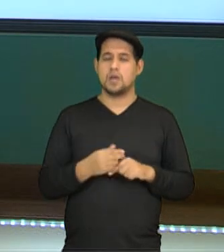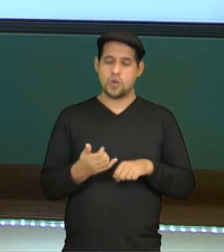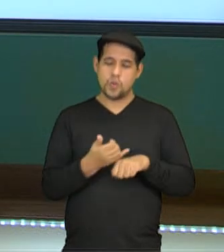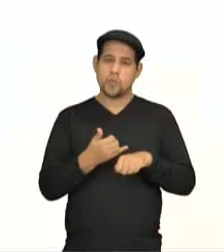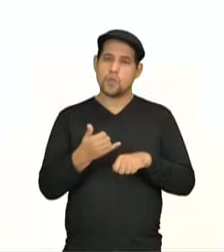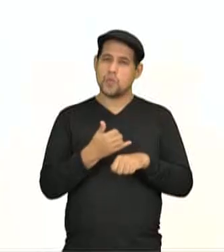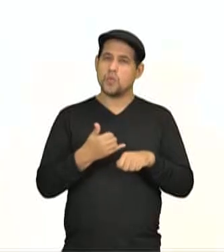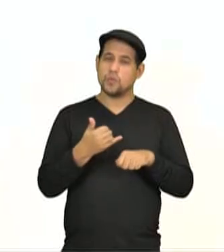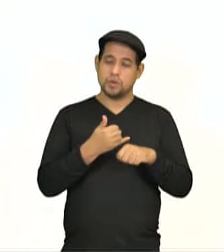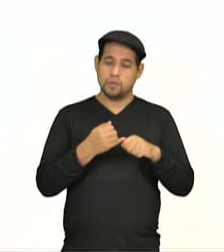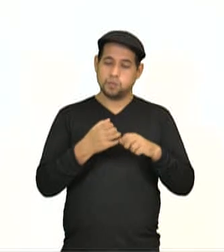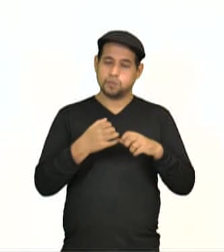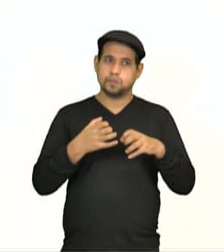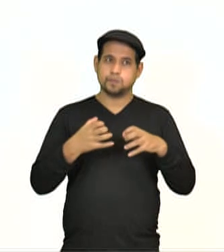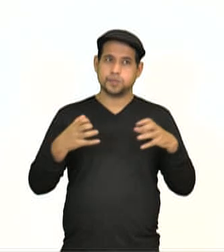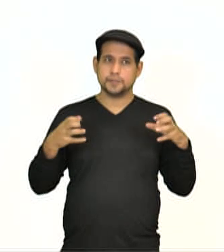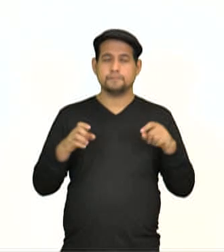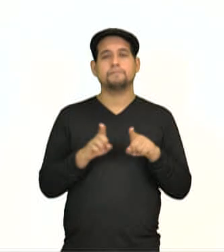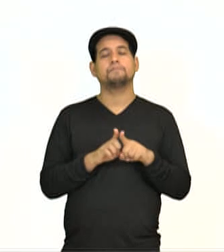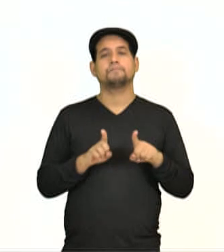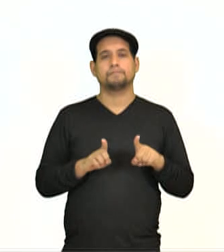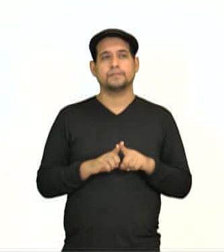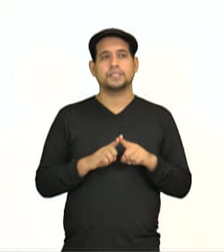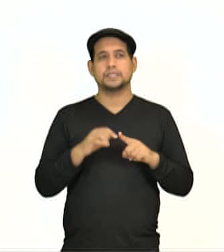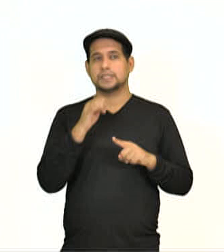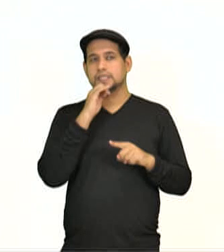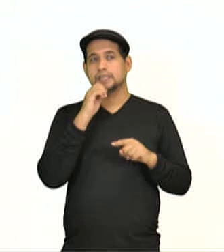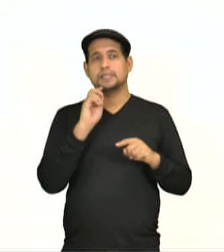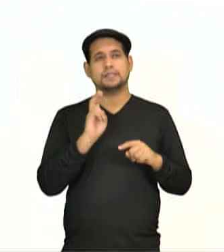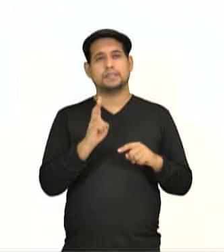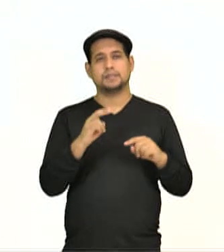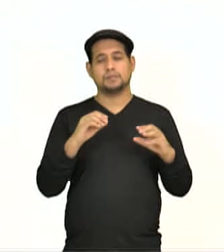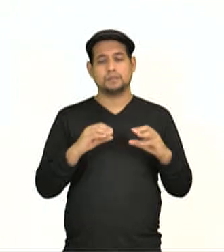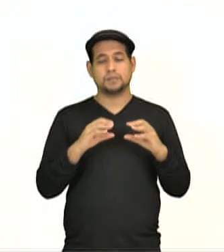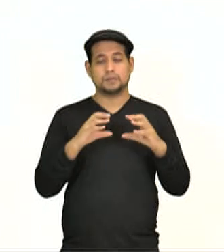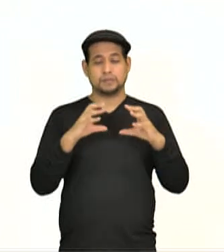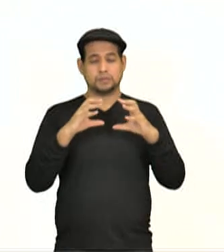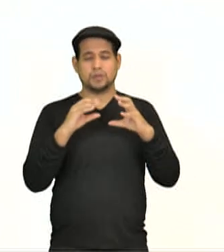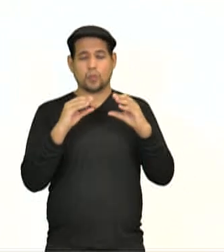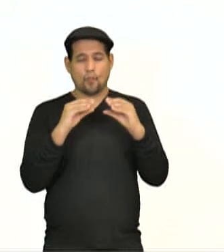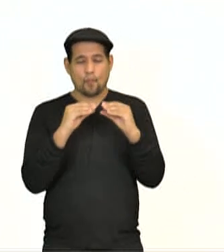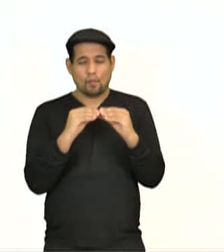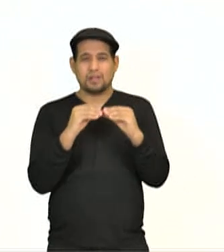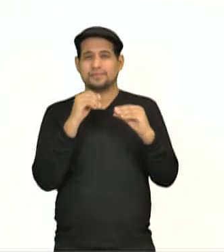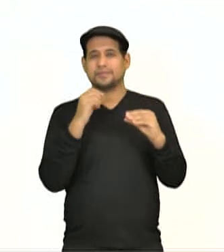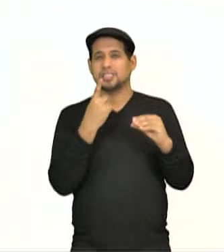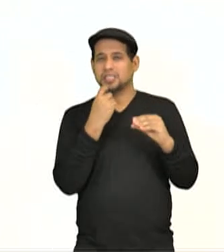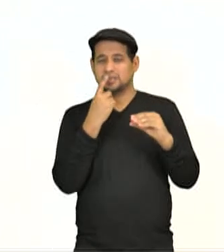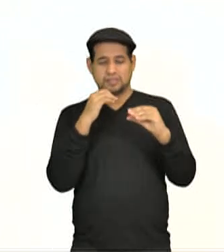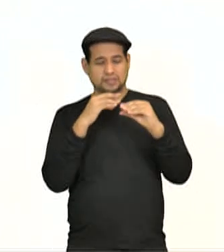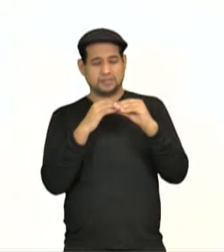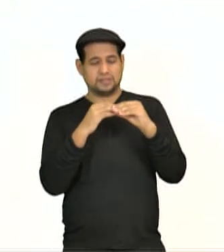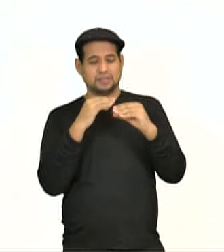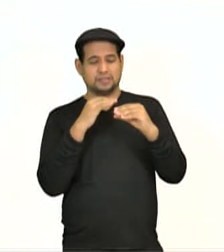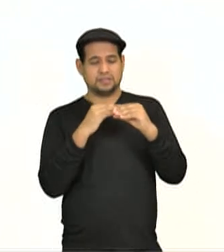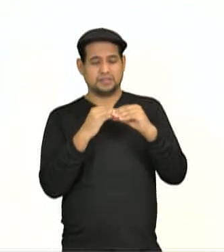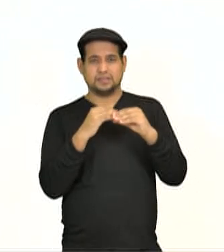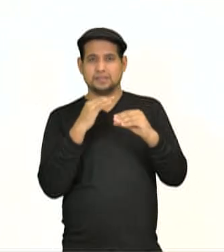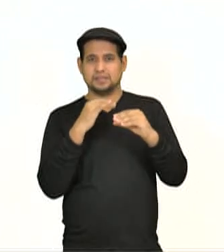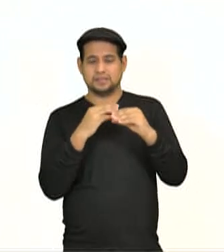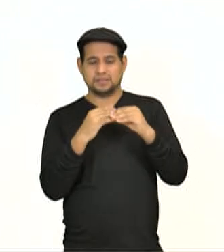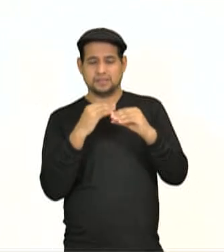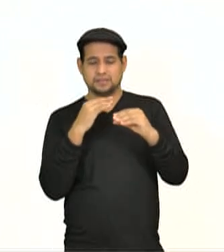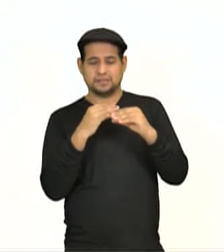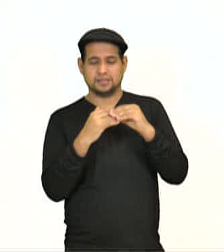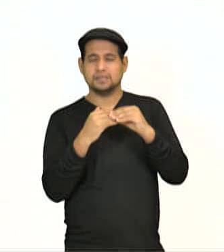aumentar progressivamente, estreitando cada vez mais o espaço para a passagem do sangue. Ao